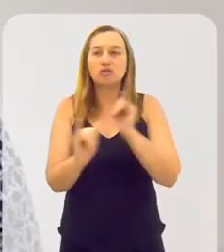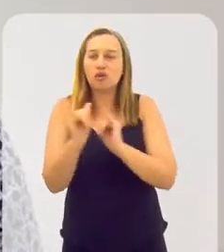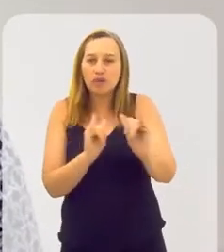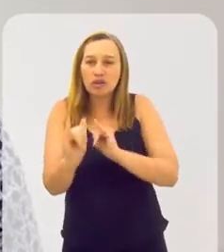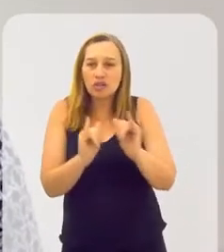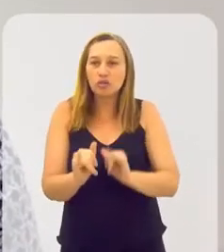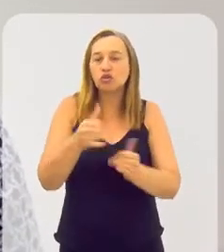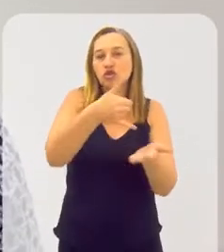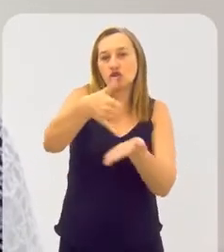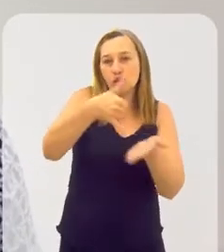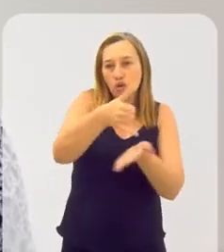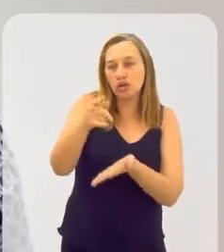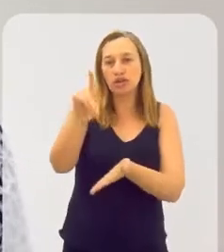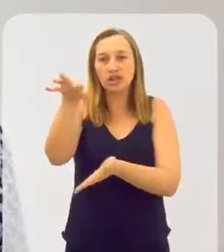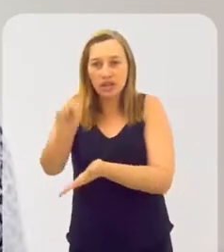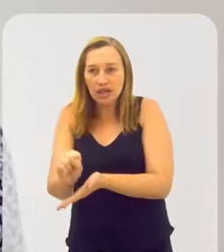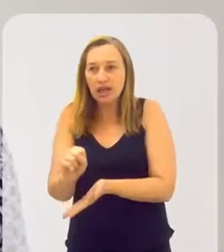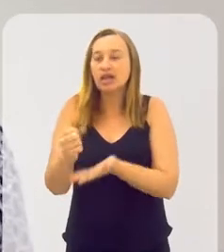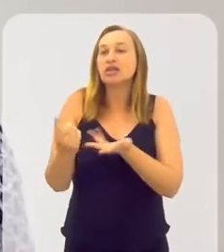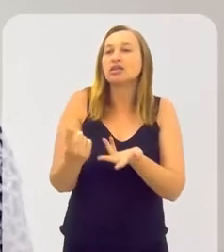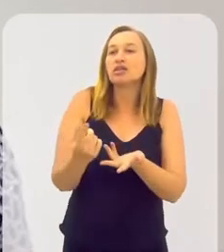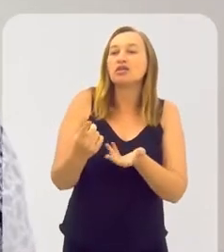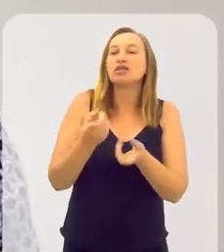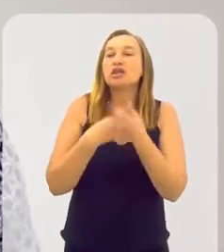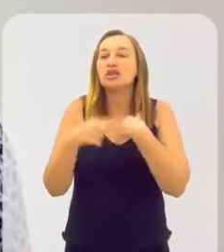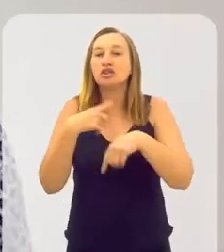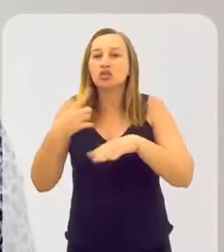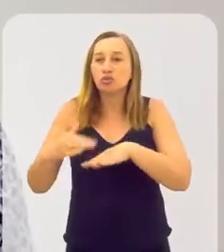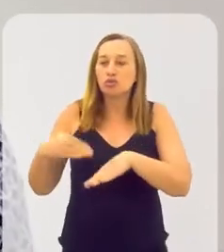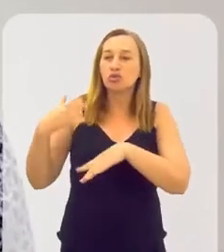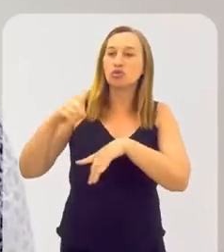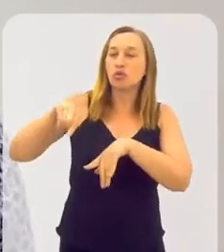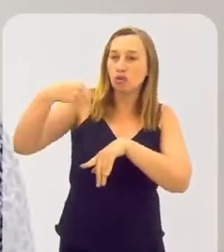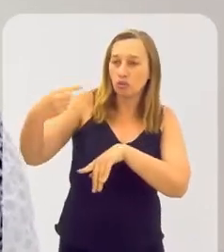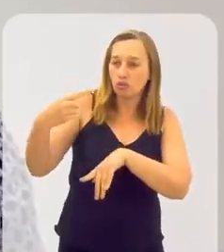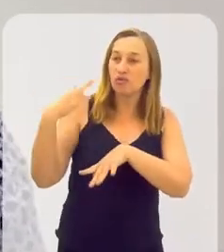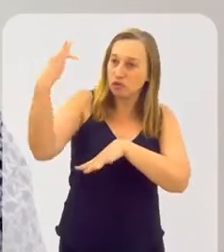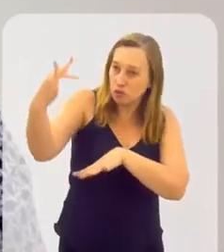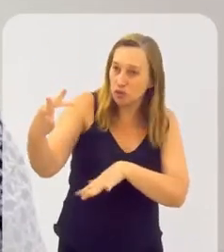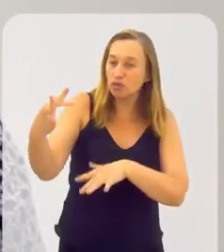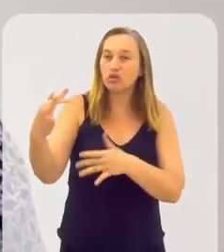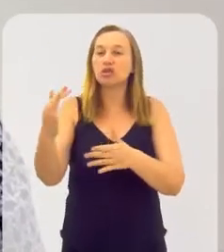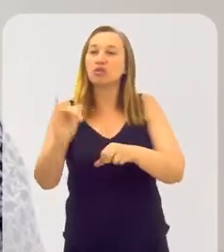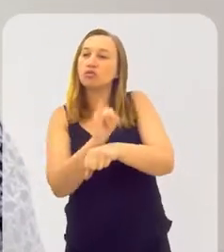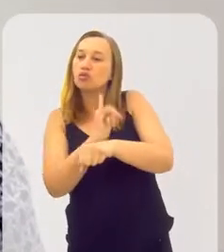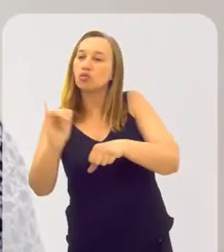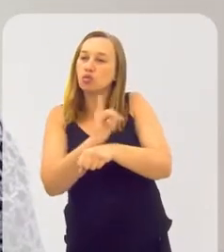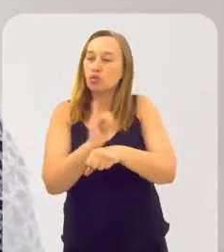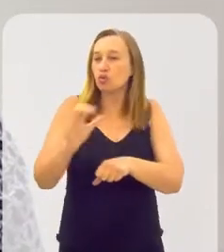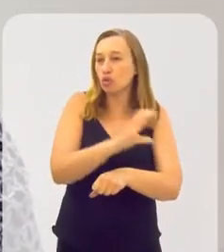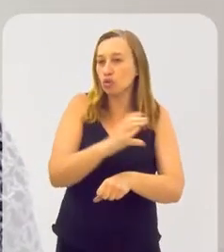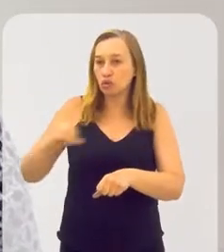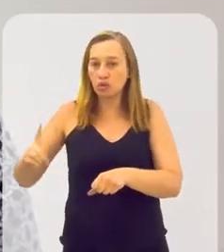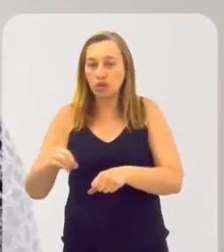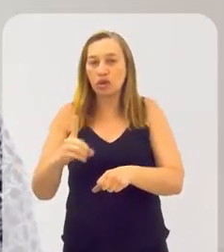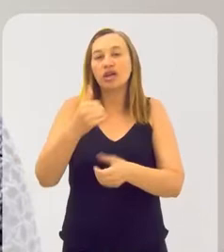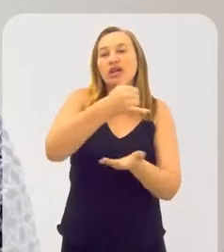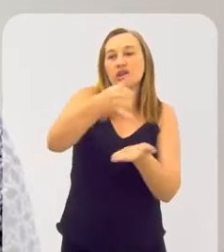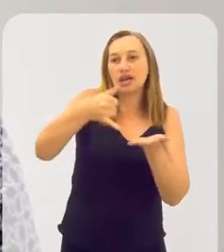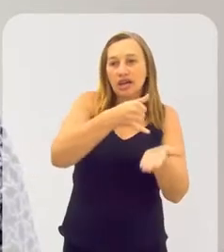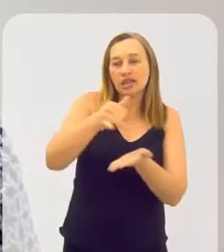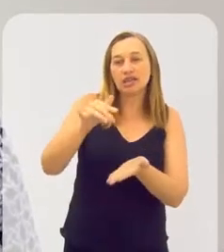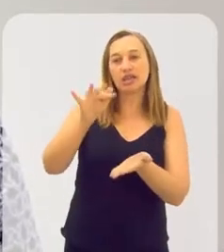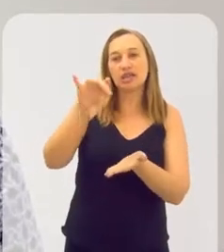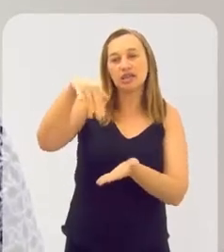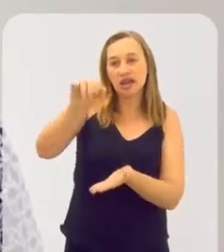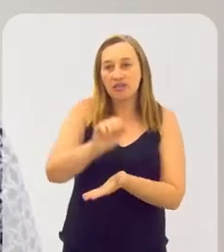do setor de óleo e gás e as perspectivas para os próximos anos, está aqui comigo o coordenador de conteúdo estratégico de petróleo, gás e naval